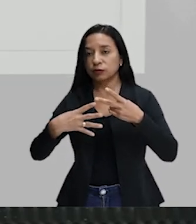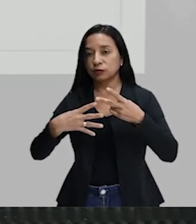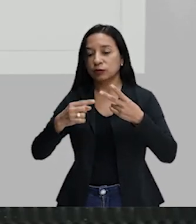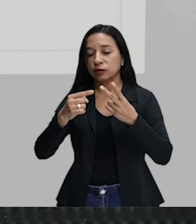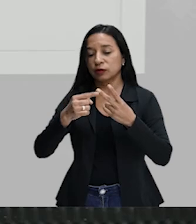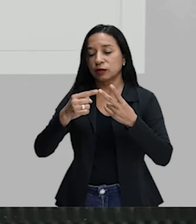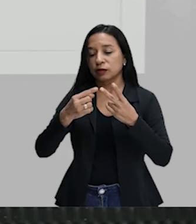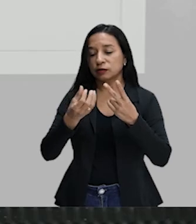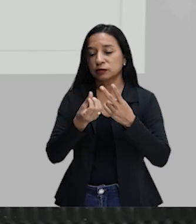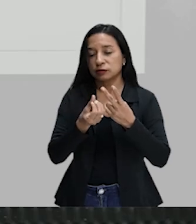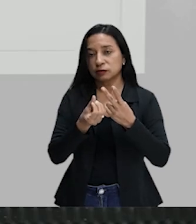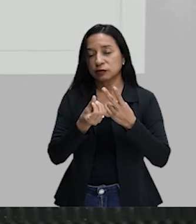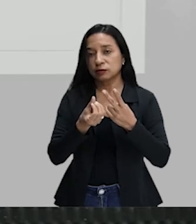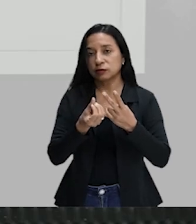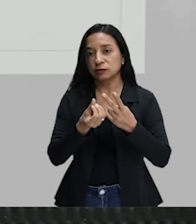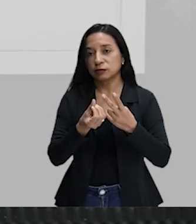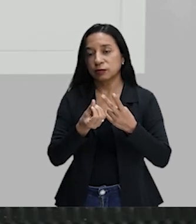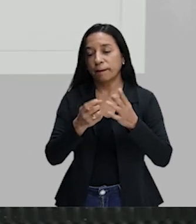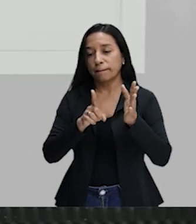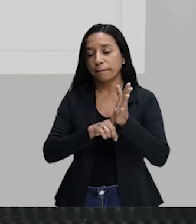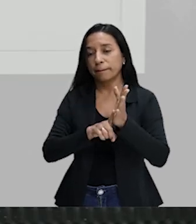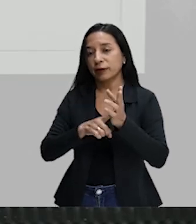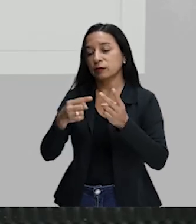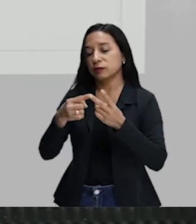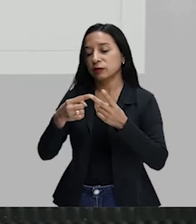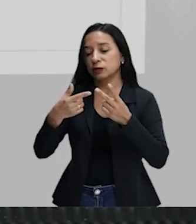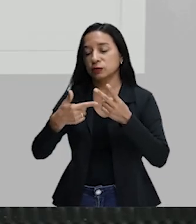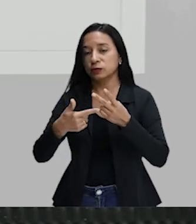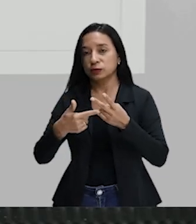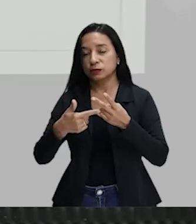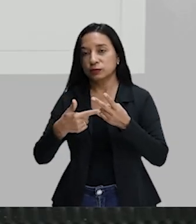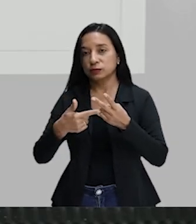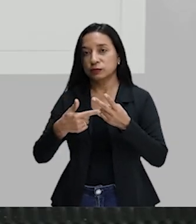de 6 menos a raiz de 2.